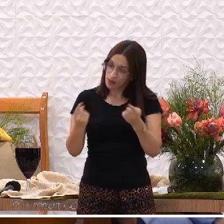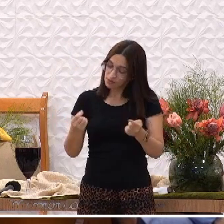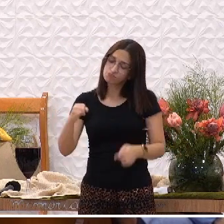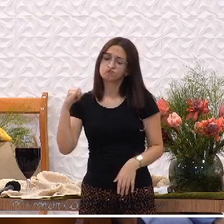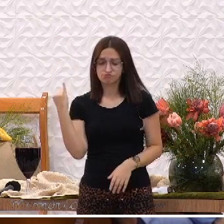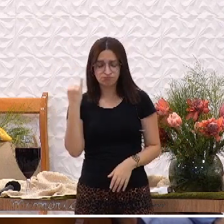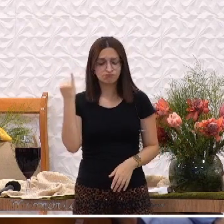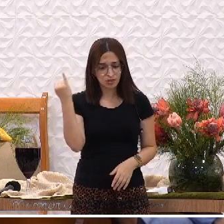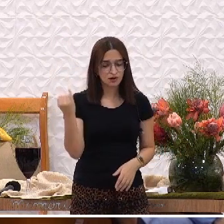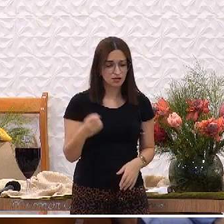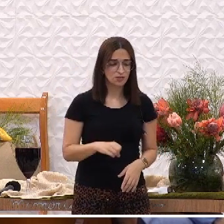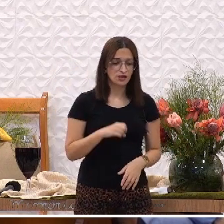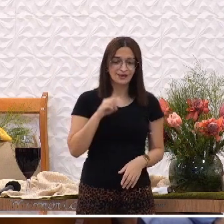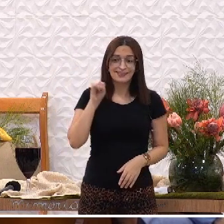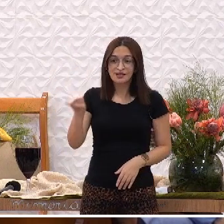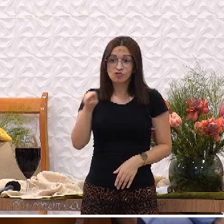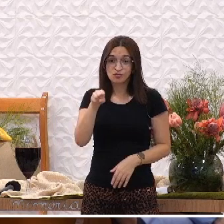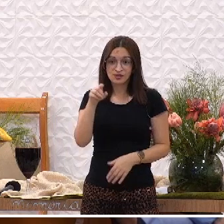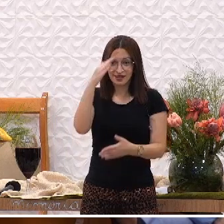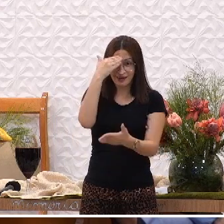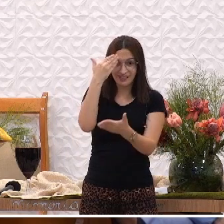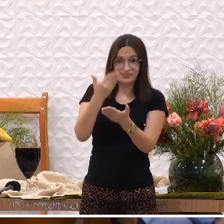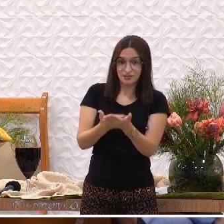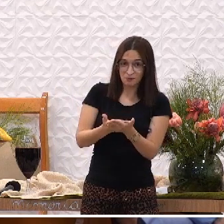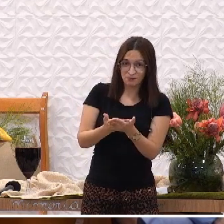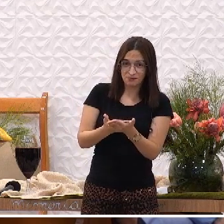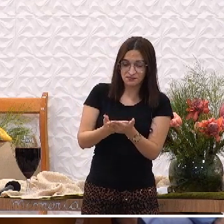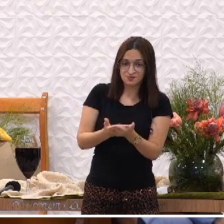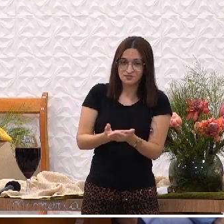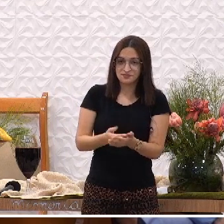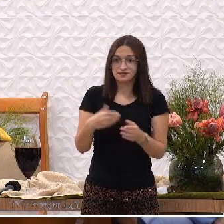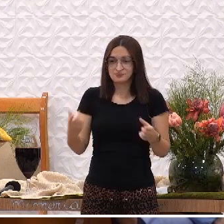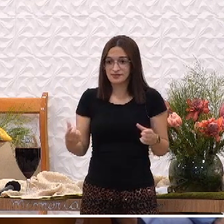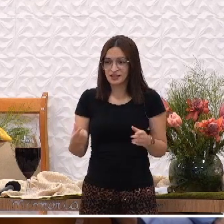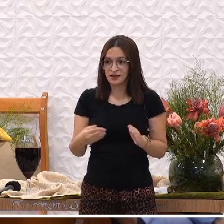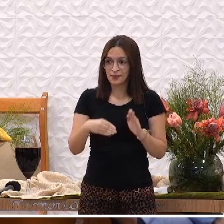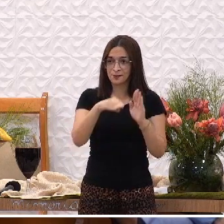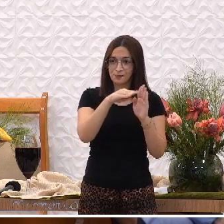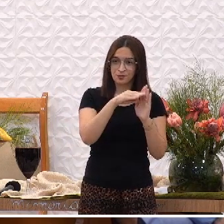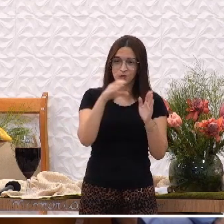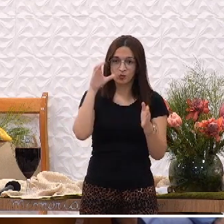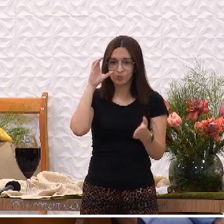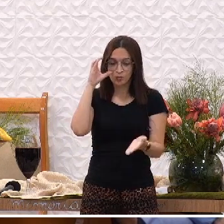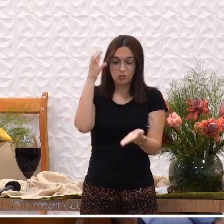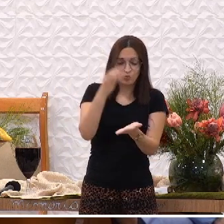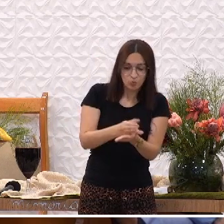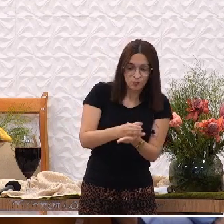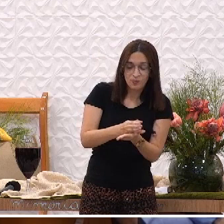você acredita. O principal propósito da confissão pode passar. Inclusive, é